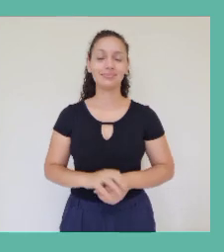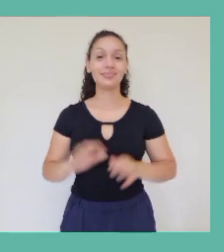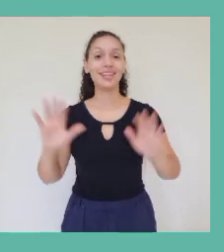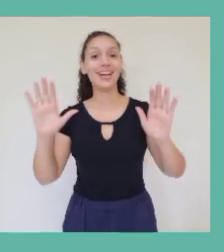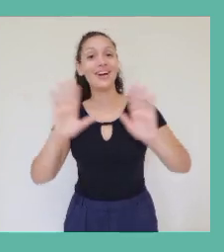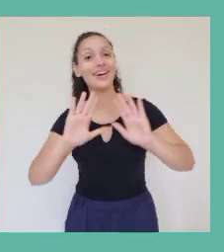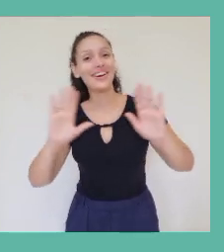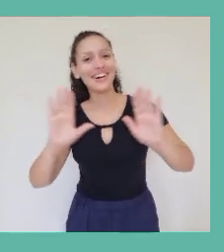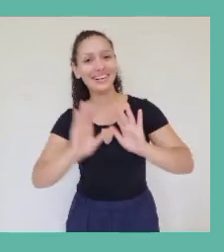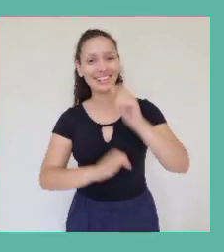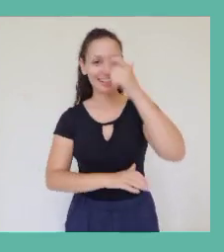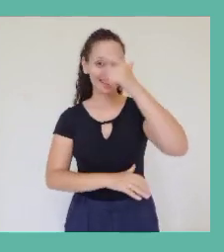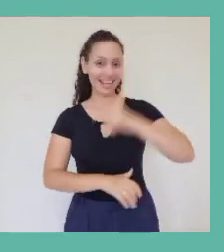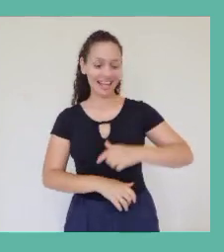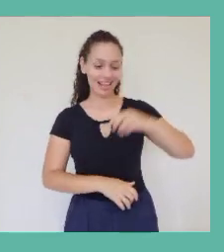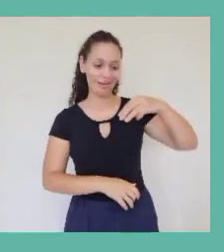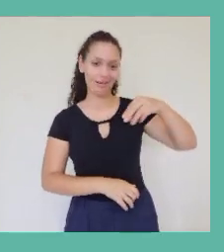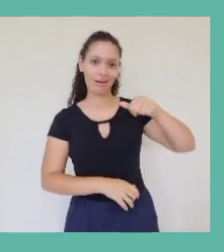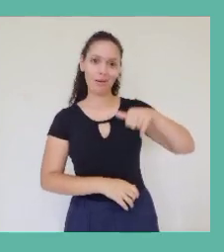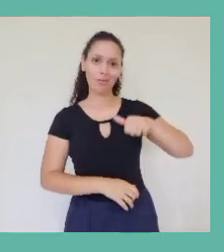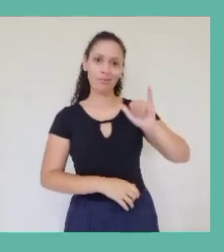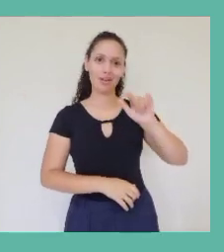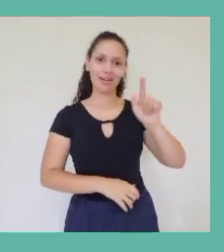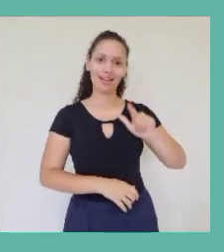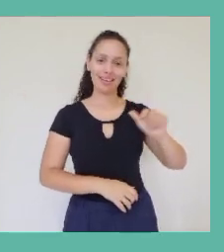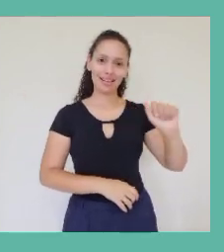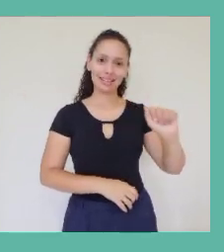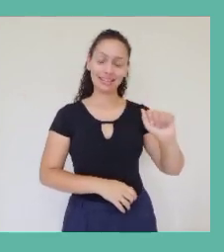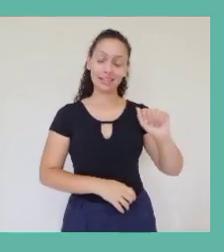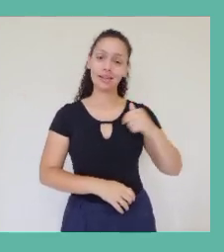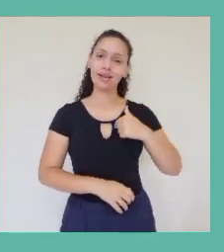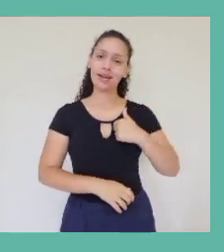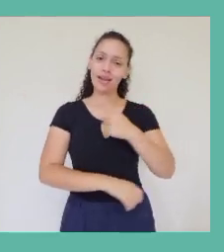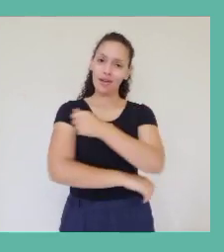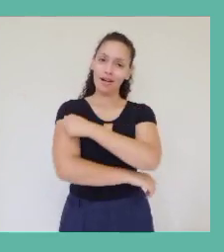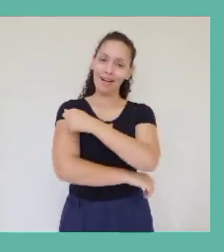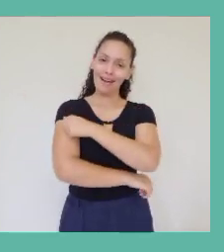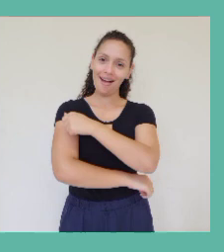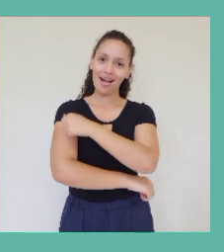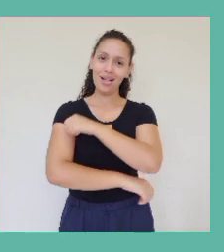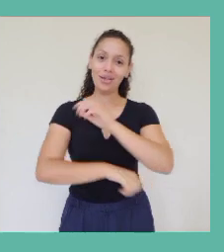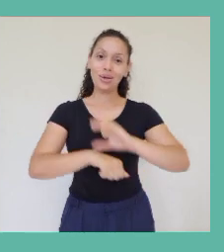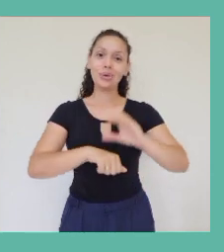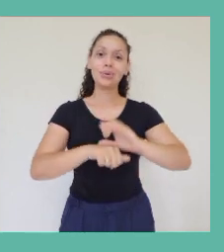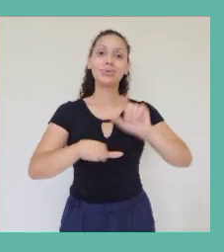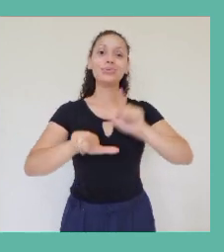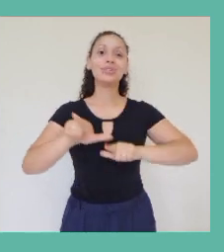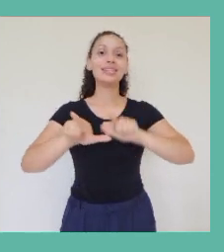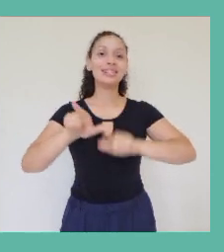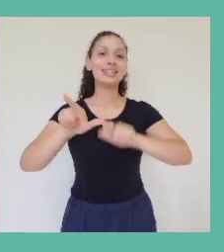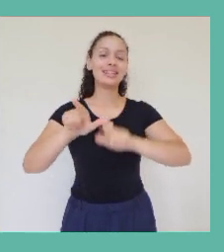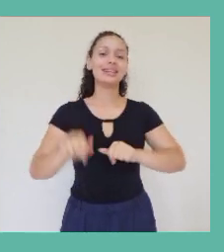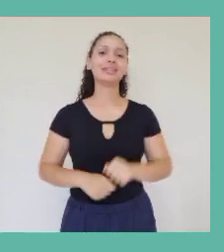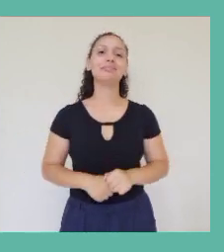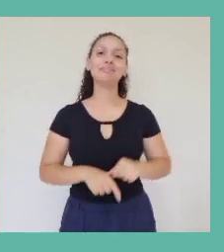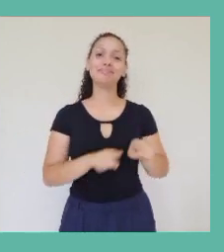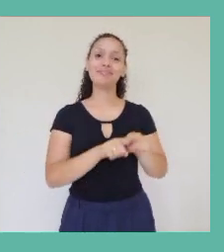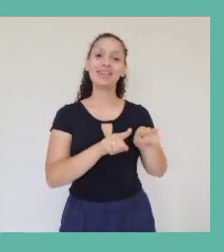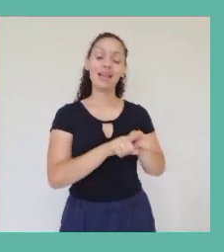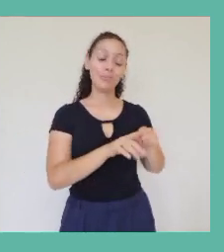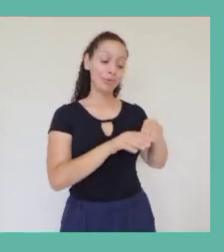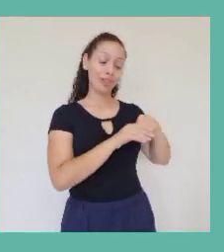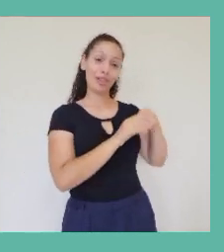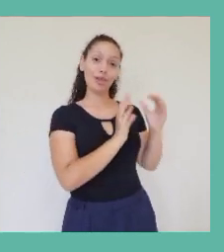Olá pessoal, eu sou a Maísa Ossino, sou estudante do curso de Letras e petiana do Programa de Educação Tutorial